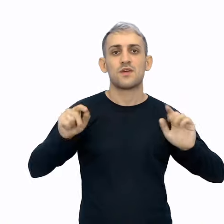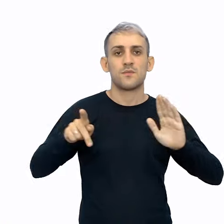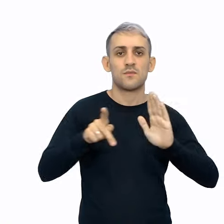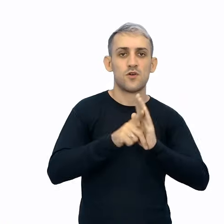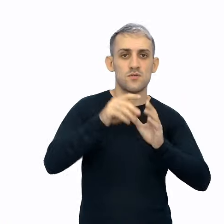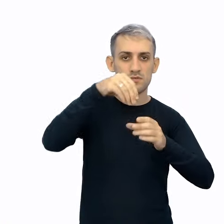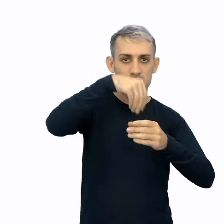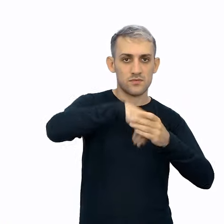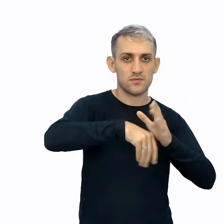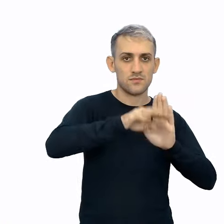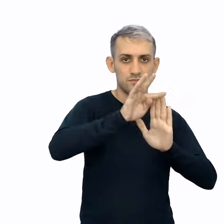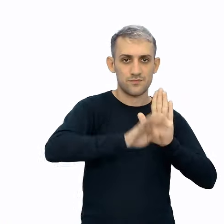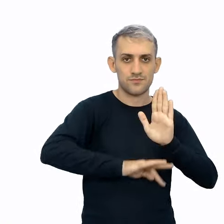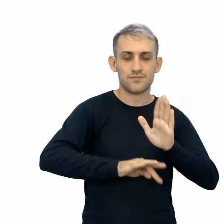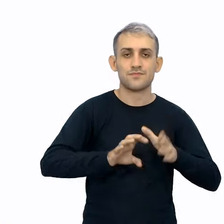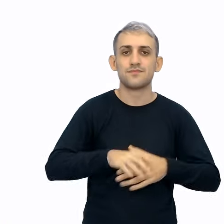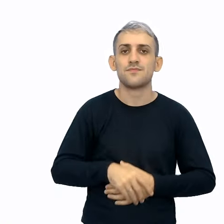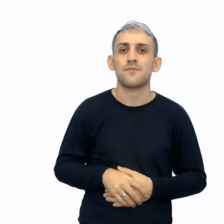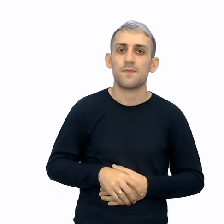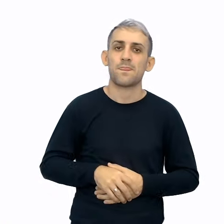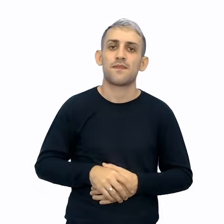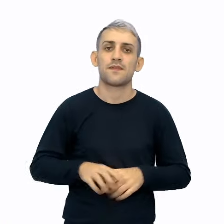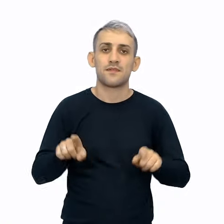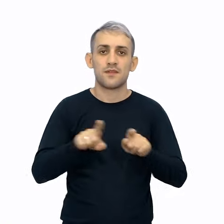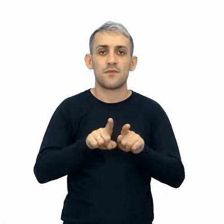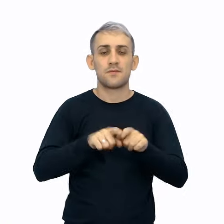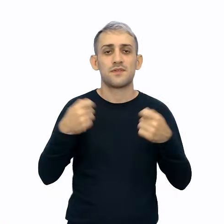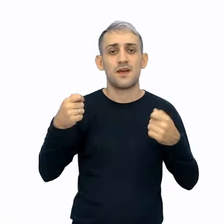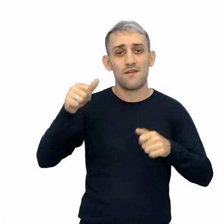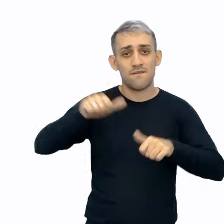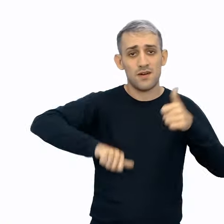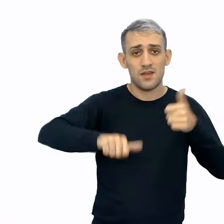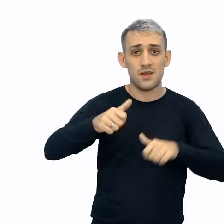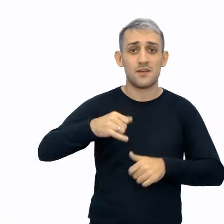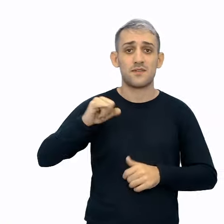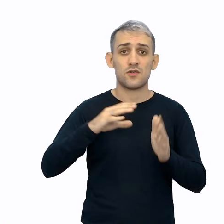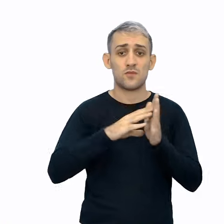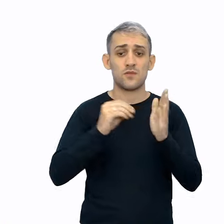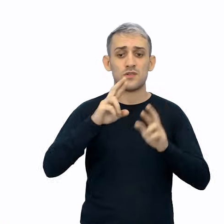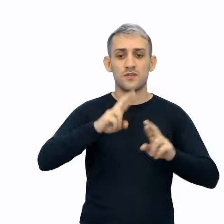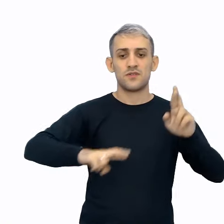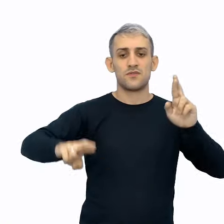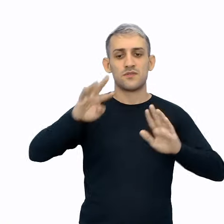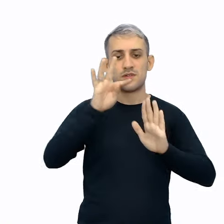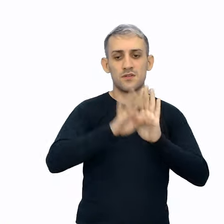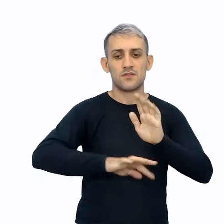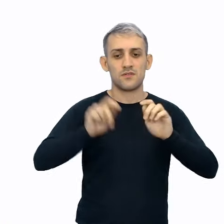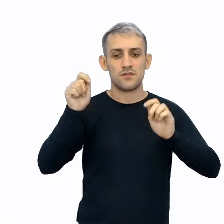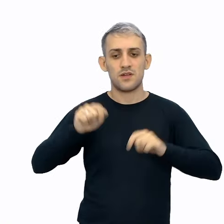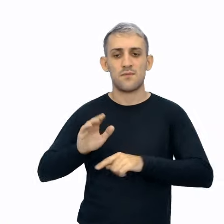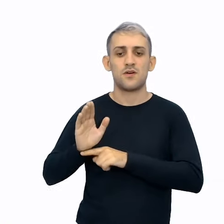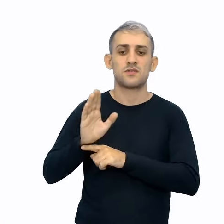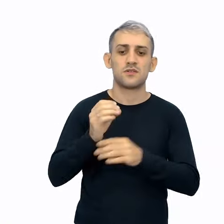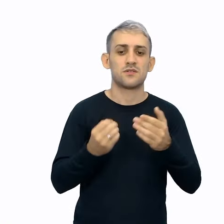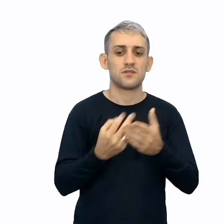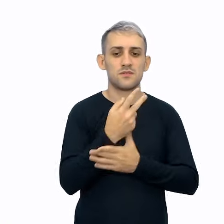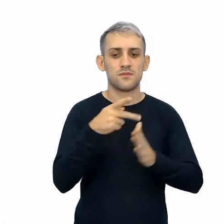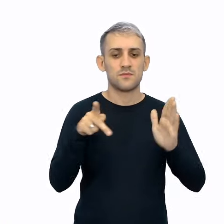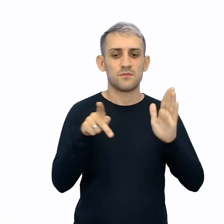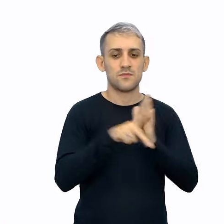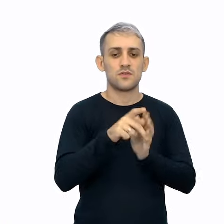texto precisa também avaliar se os modelos de revisão textual potencializam as produções textuais dos